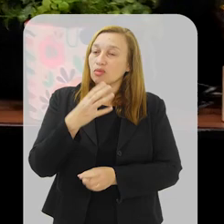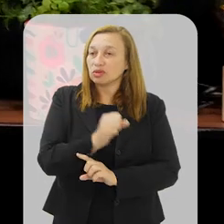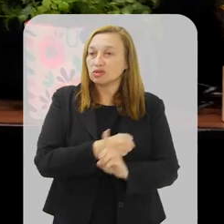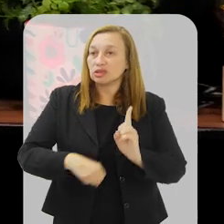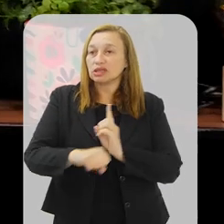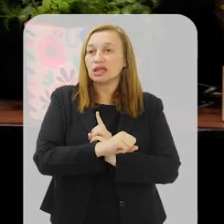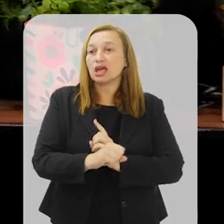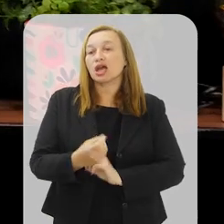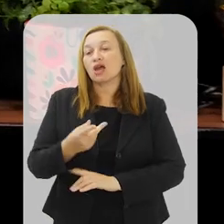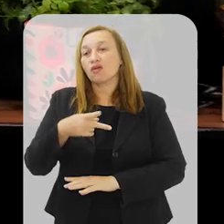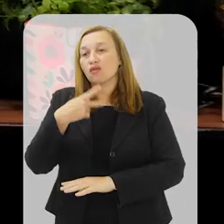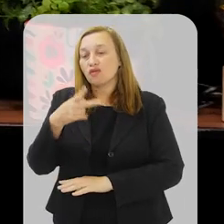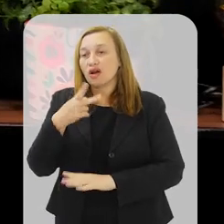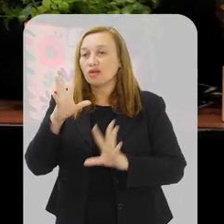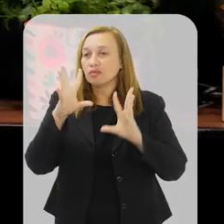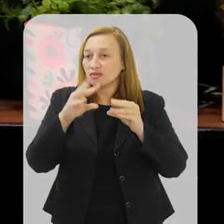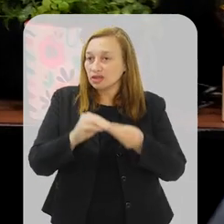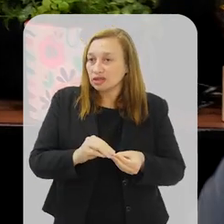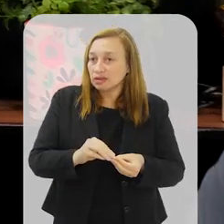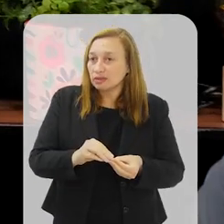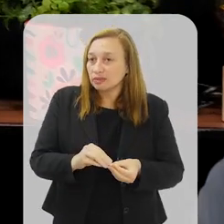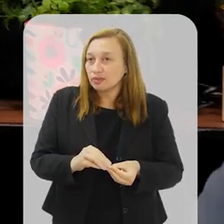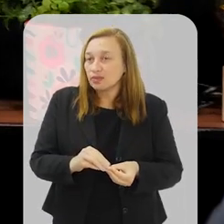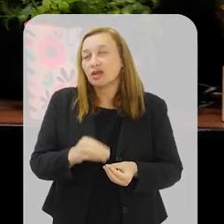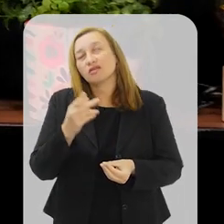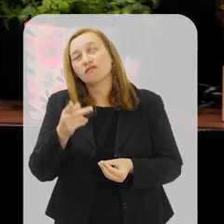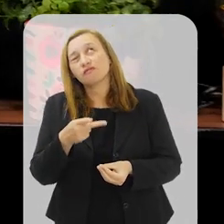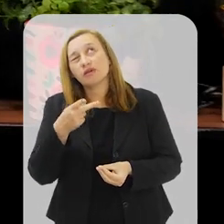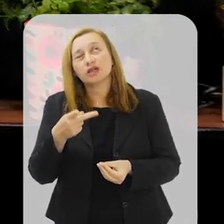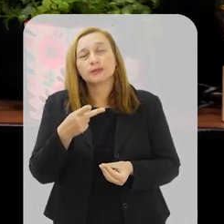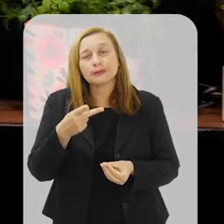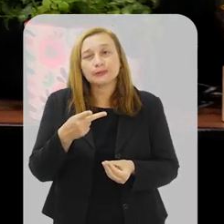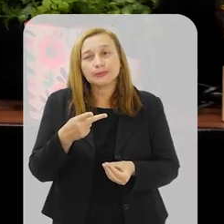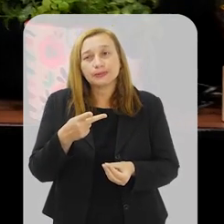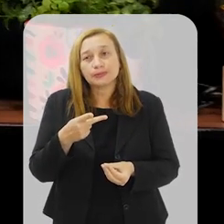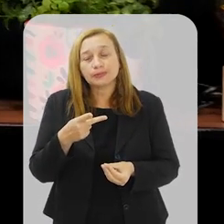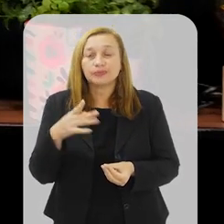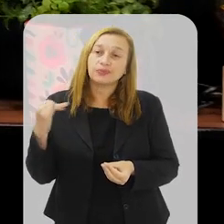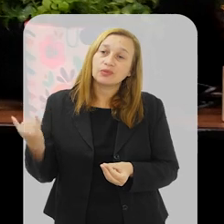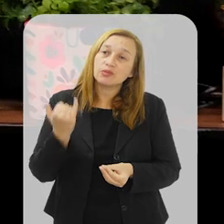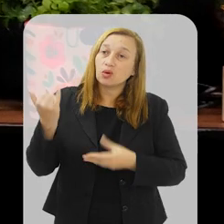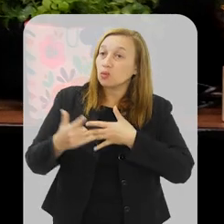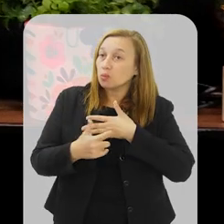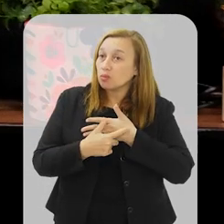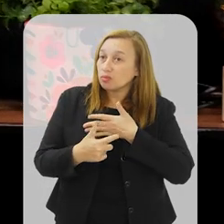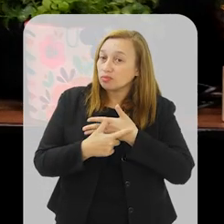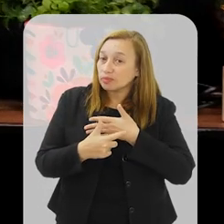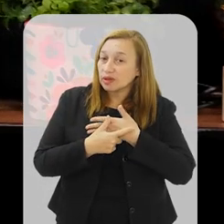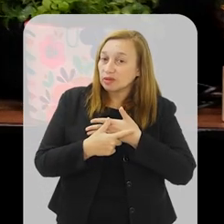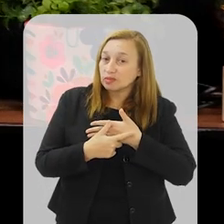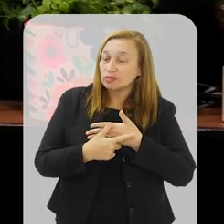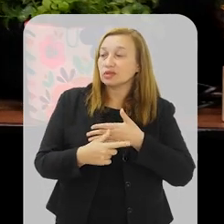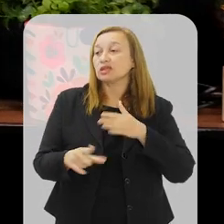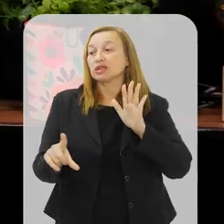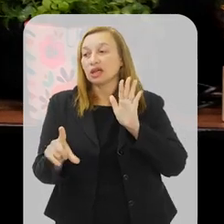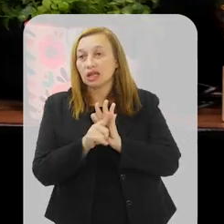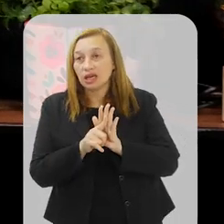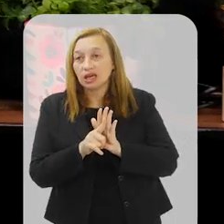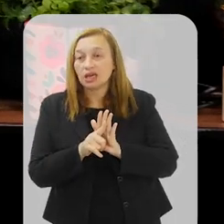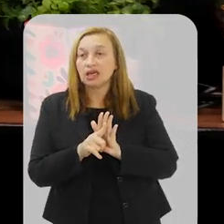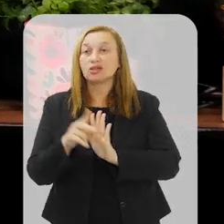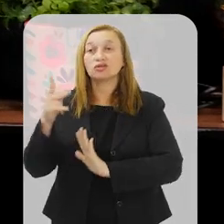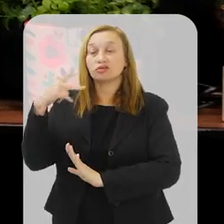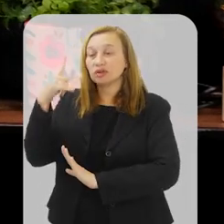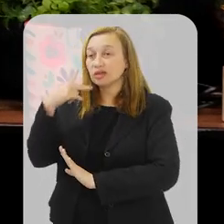só traria proveito pra sociedade eu destacaria para concluir né a gente fala muito eh do importante